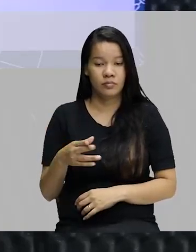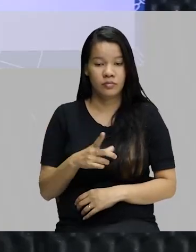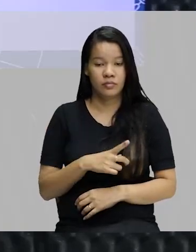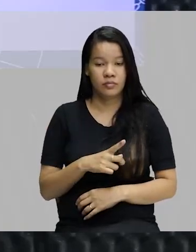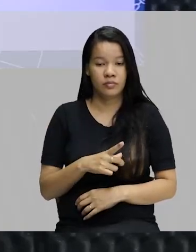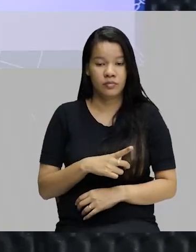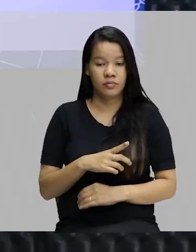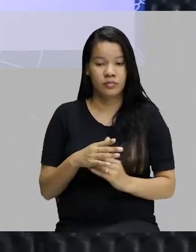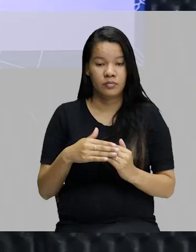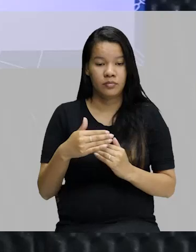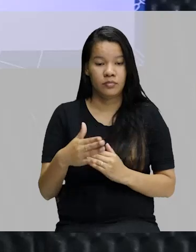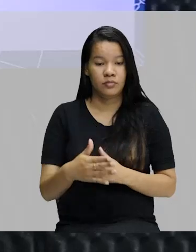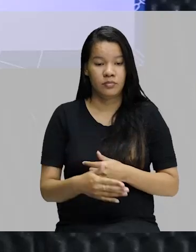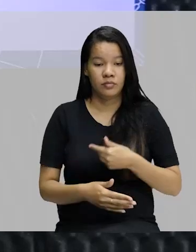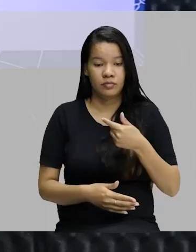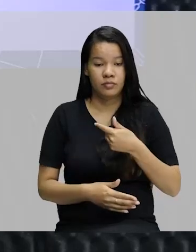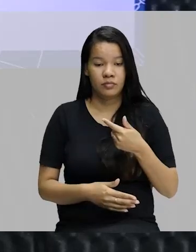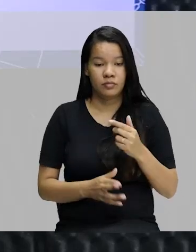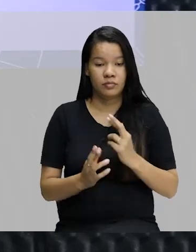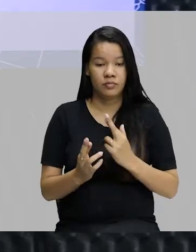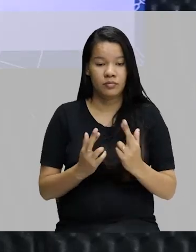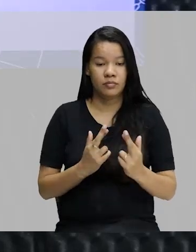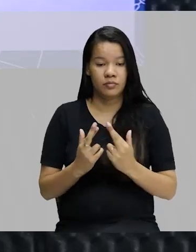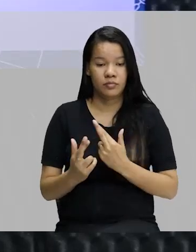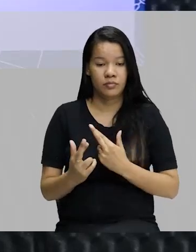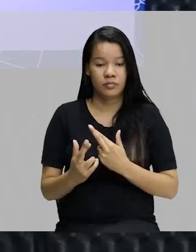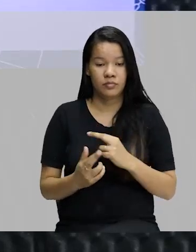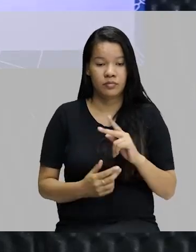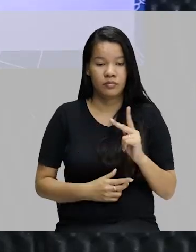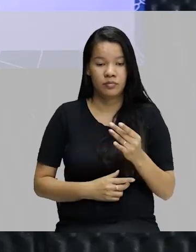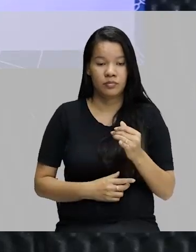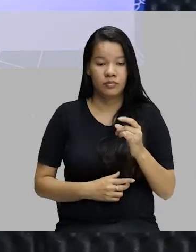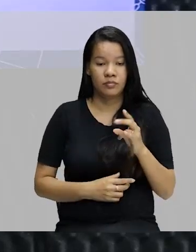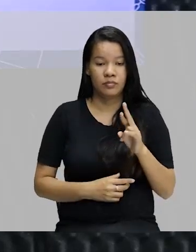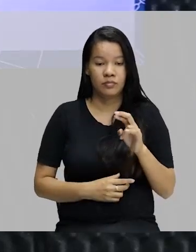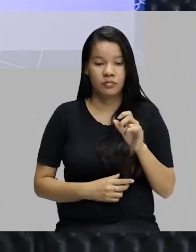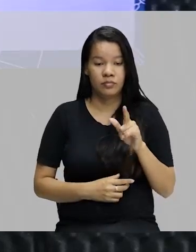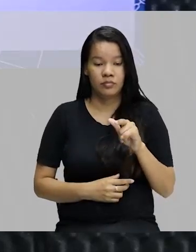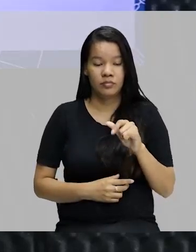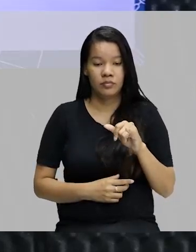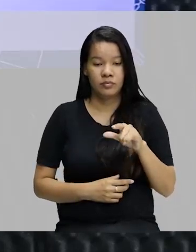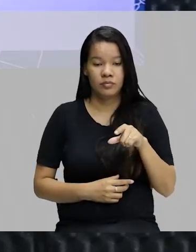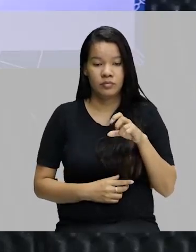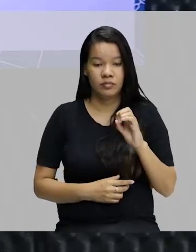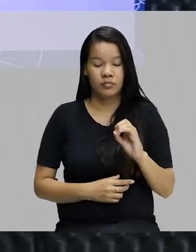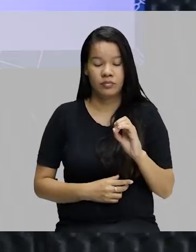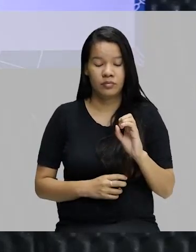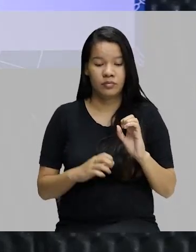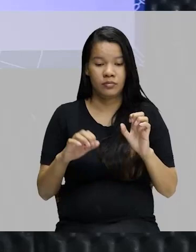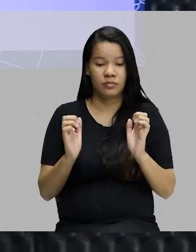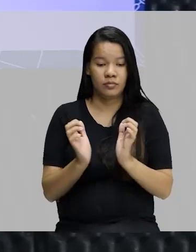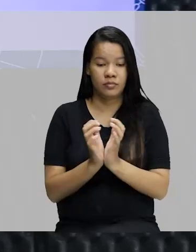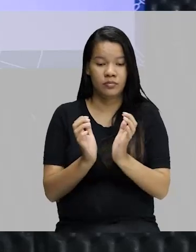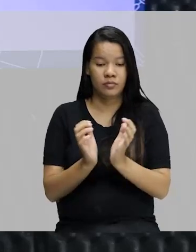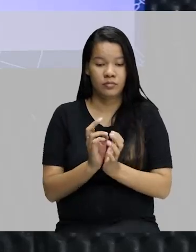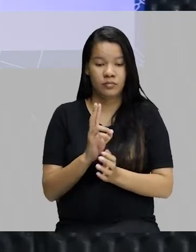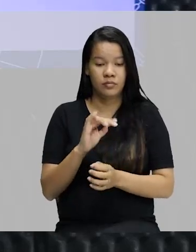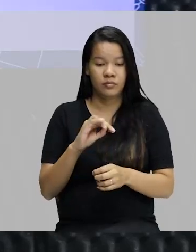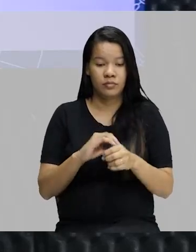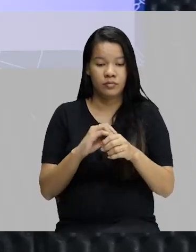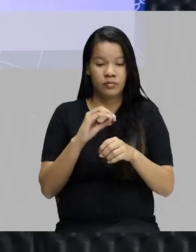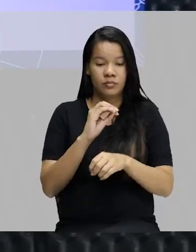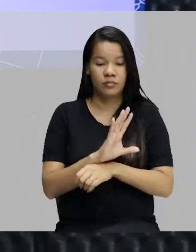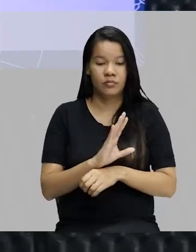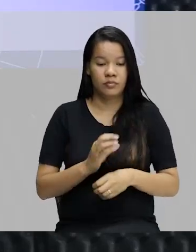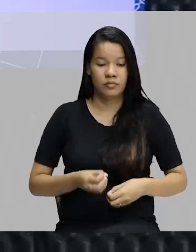meio de uma segunda reação, uma reação de hidrólise, esse grupo ele vai sair gerando